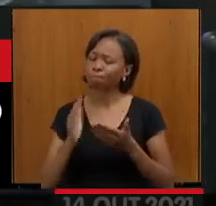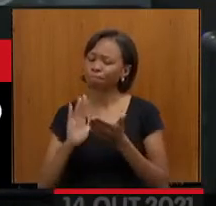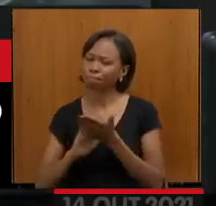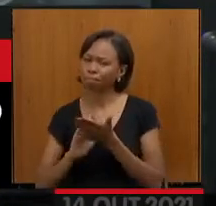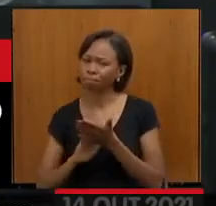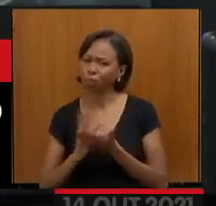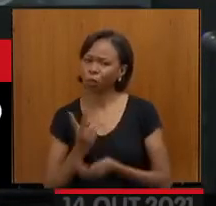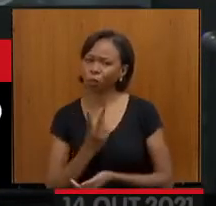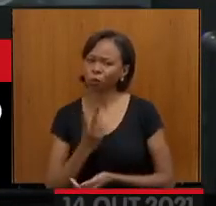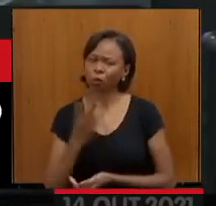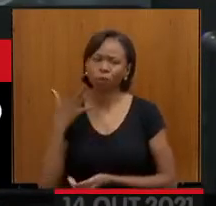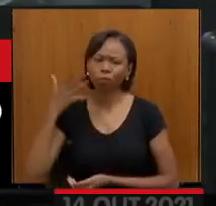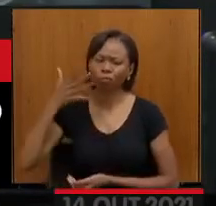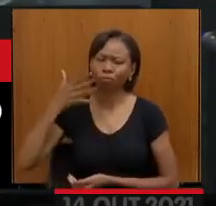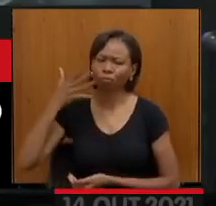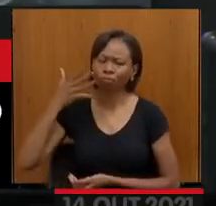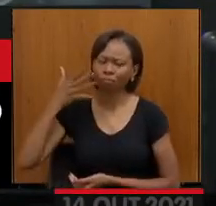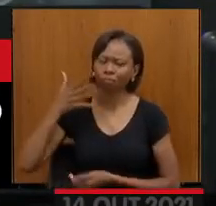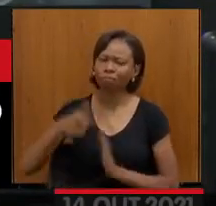elas